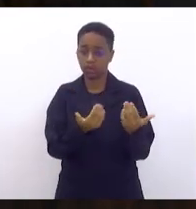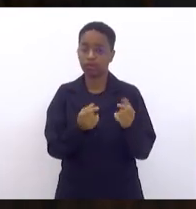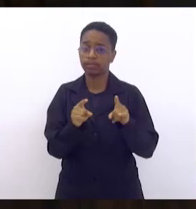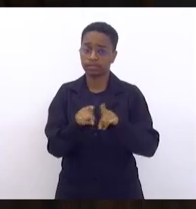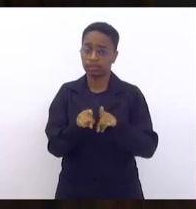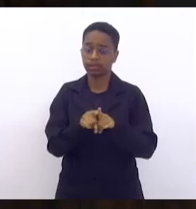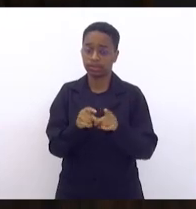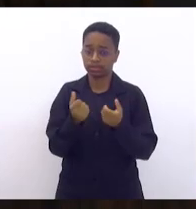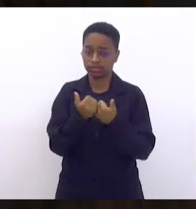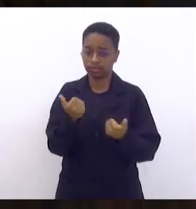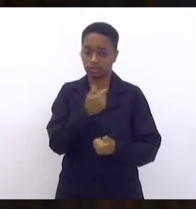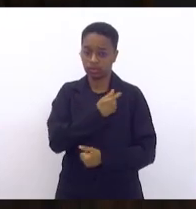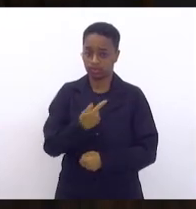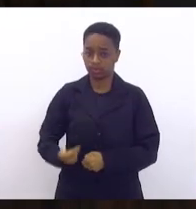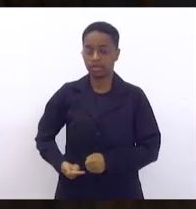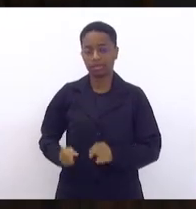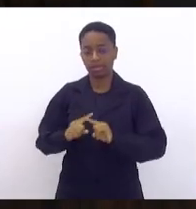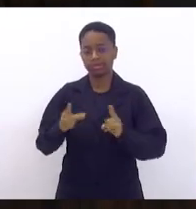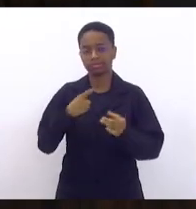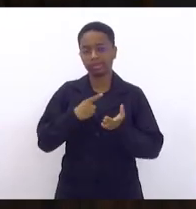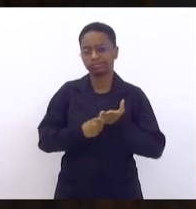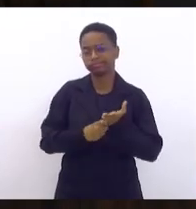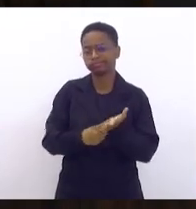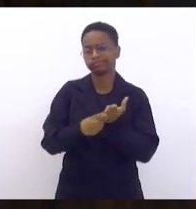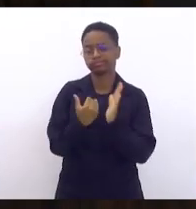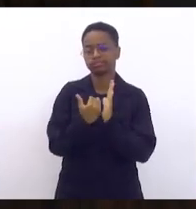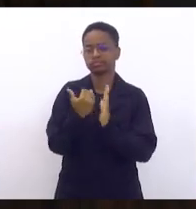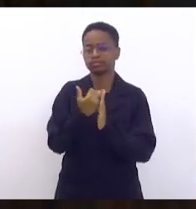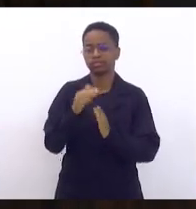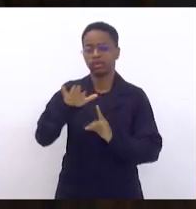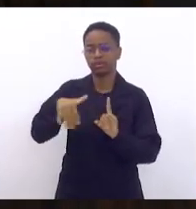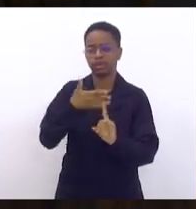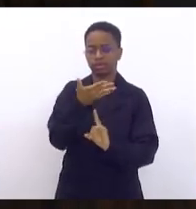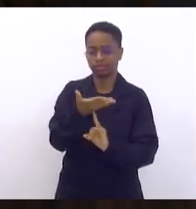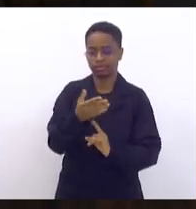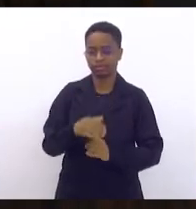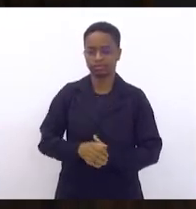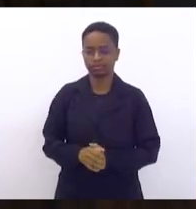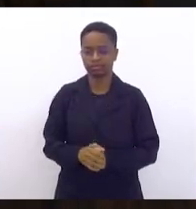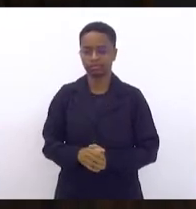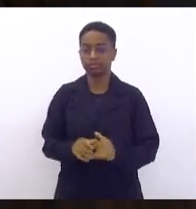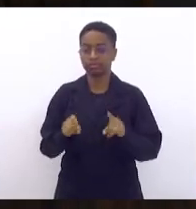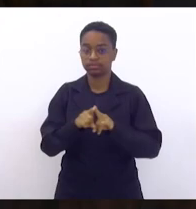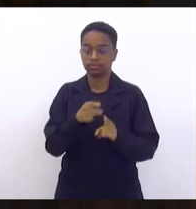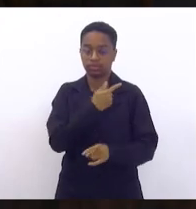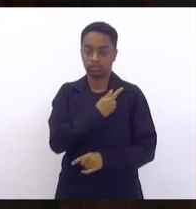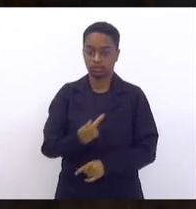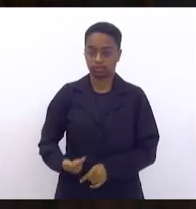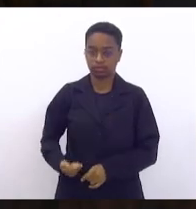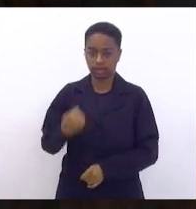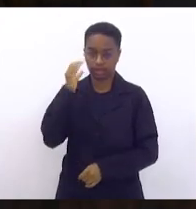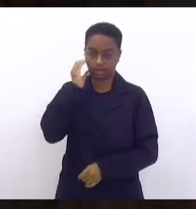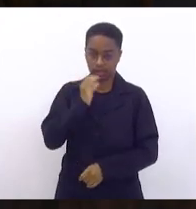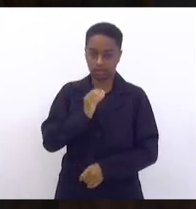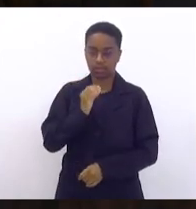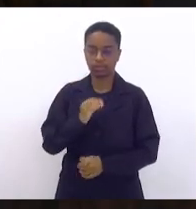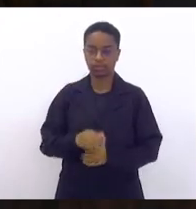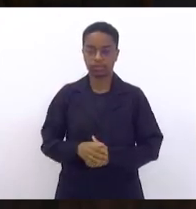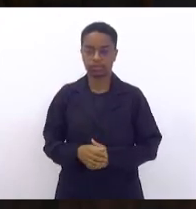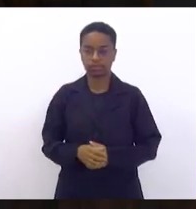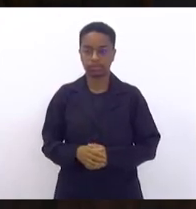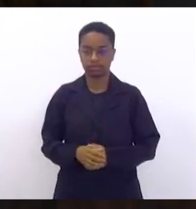também nosso vice-governador mas muito comprometido com o meio ambiente né o governador Cláudio Castro